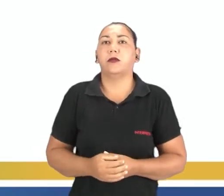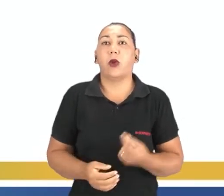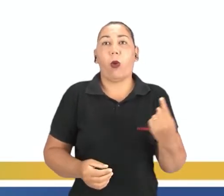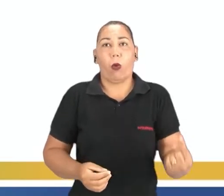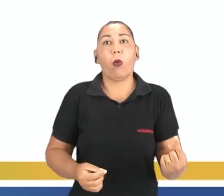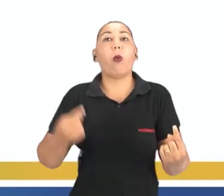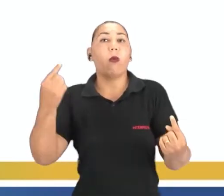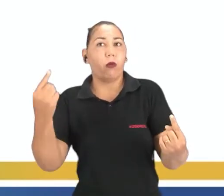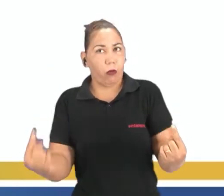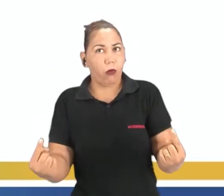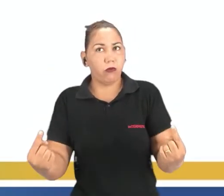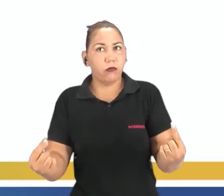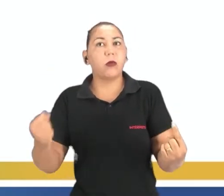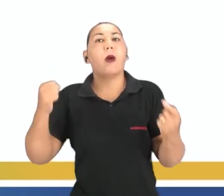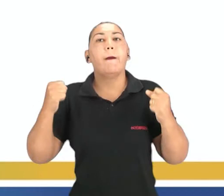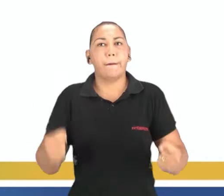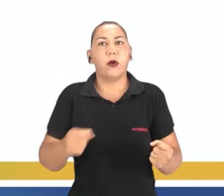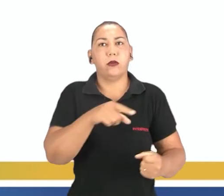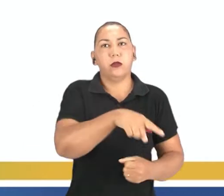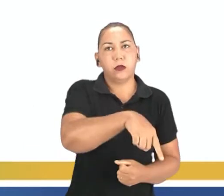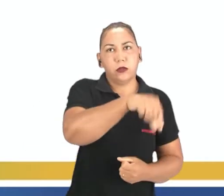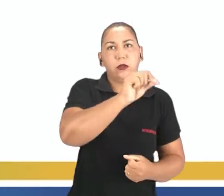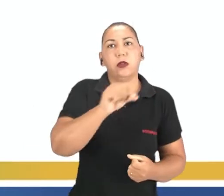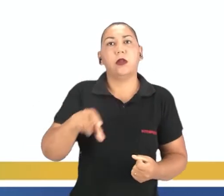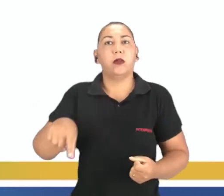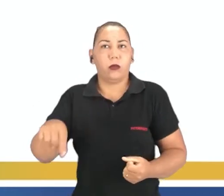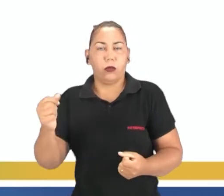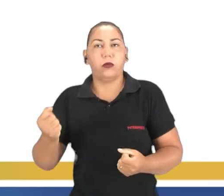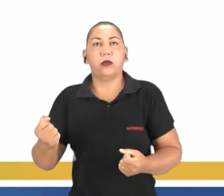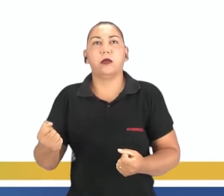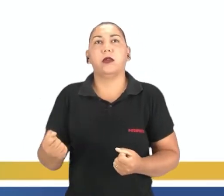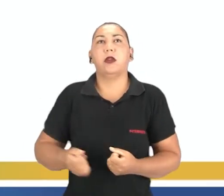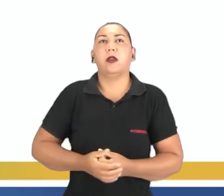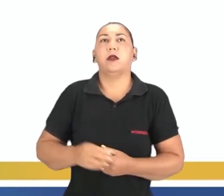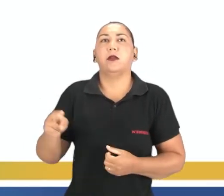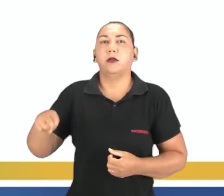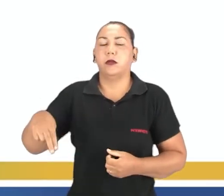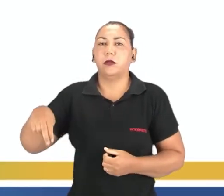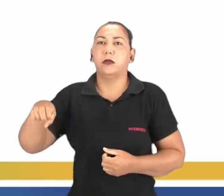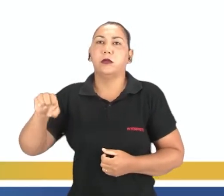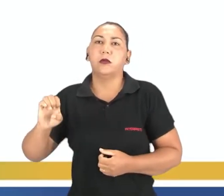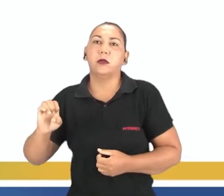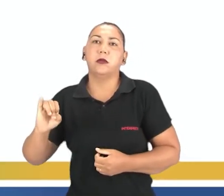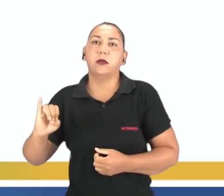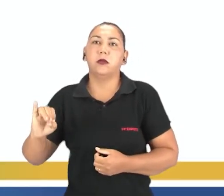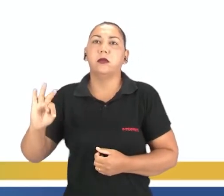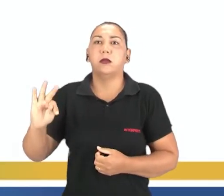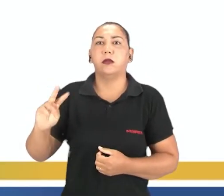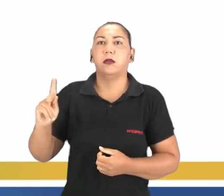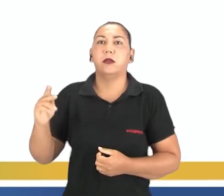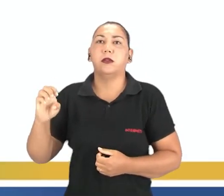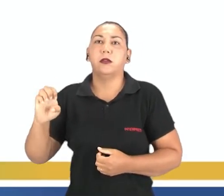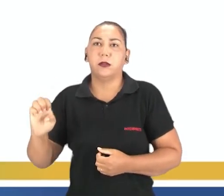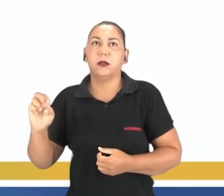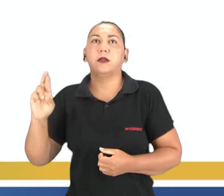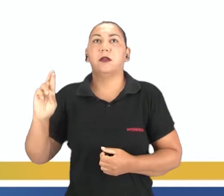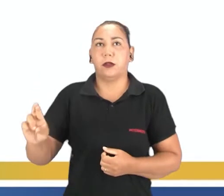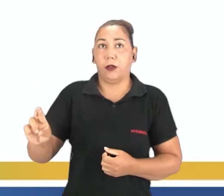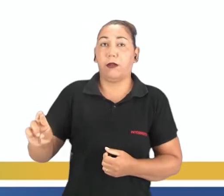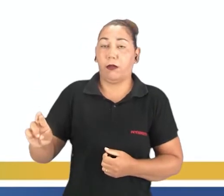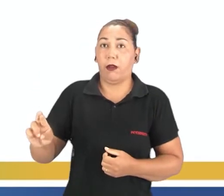ou outra. Você pode escolher uma ou outra. Quando você fala neither, nor, nenhuma, nem outra.